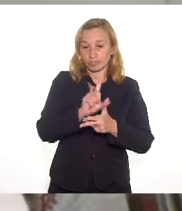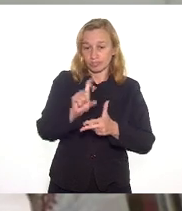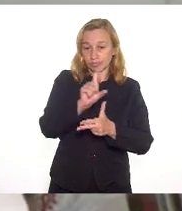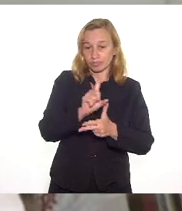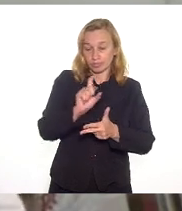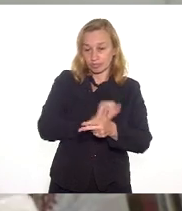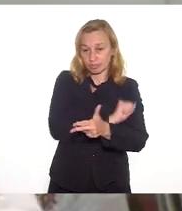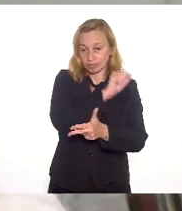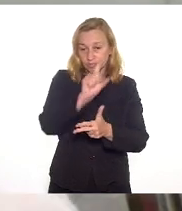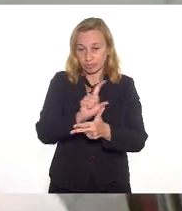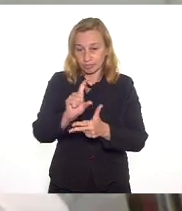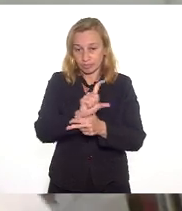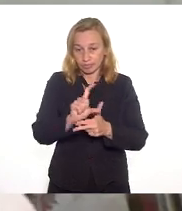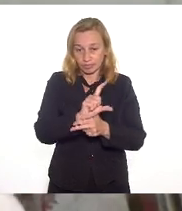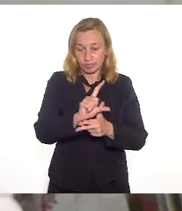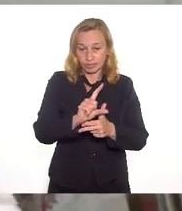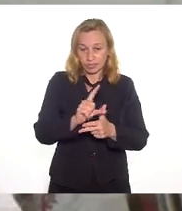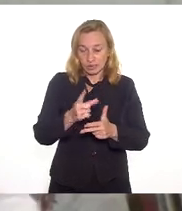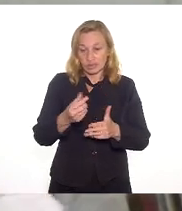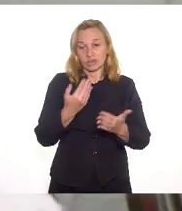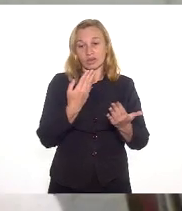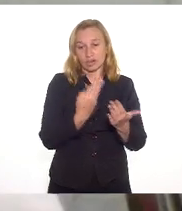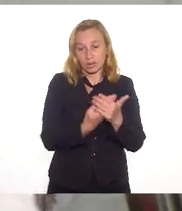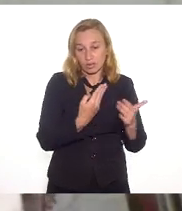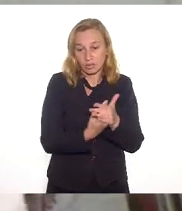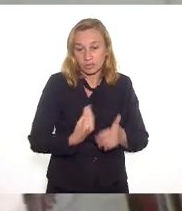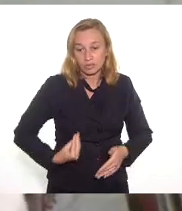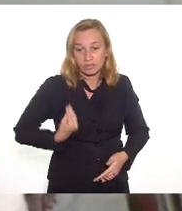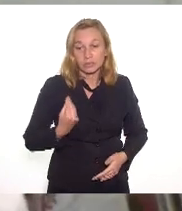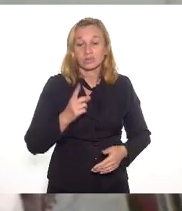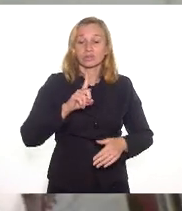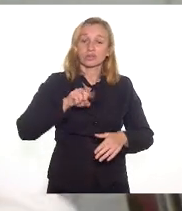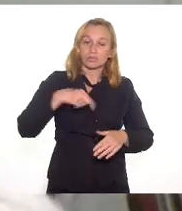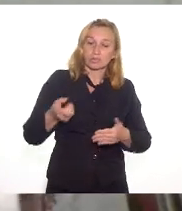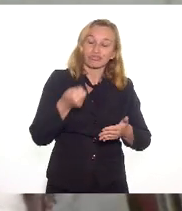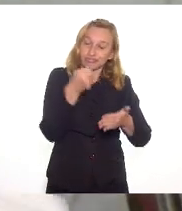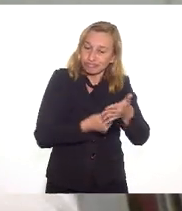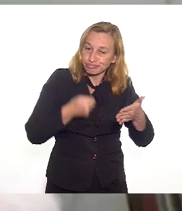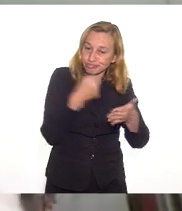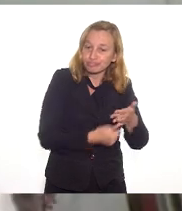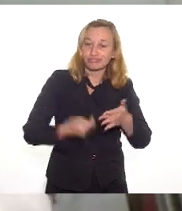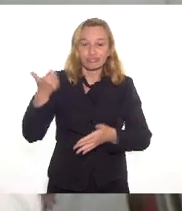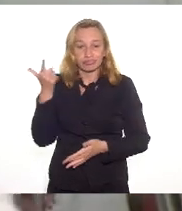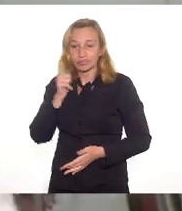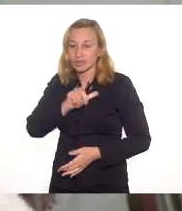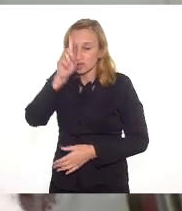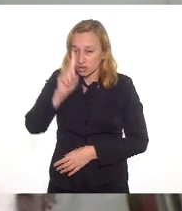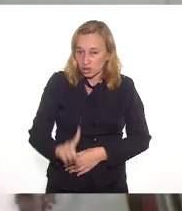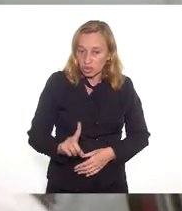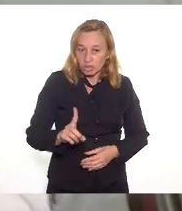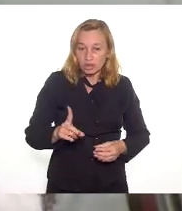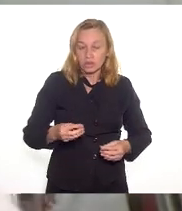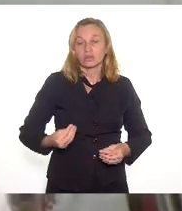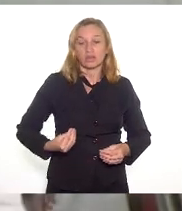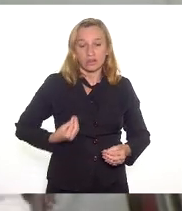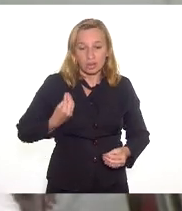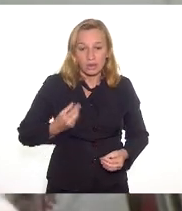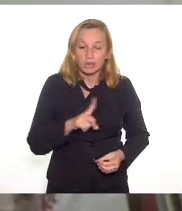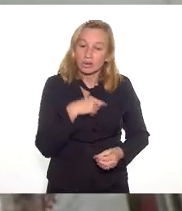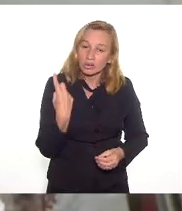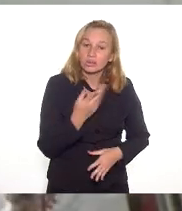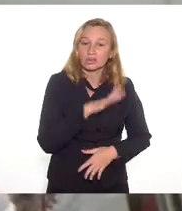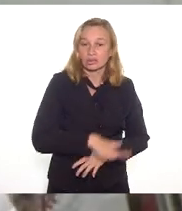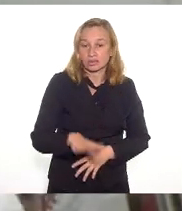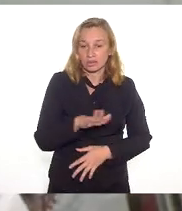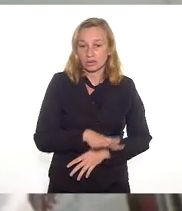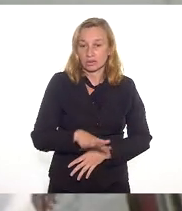presenciais. E aí, depois de muita luta, quando a gente conquista a possibilidade, o direito das aulas presenciais para as nossas